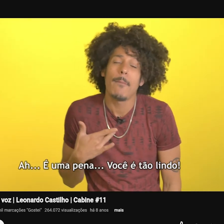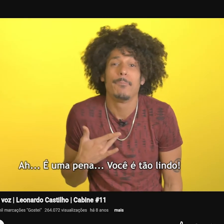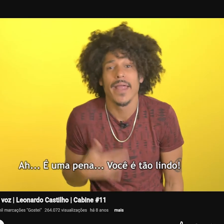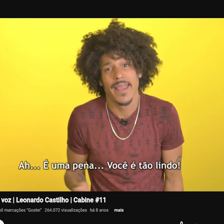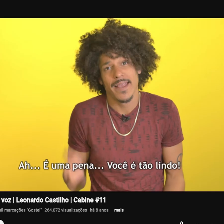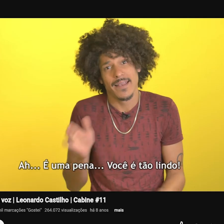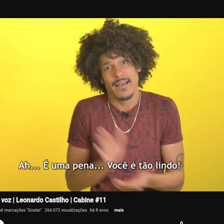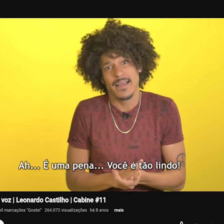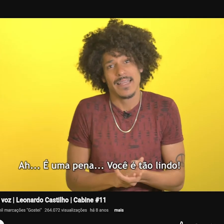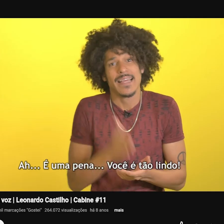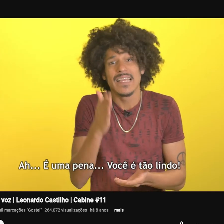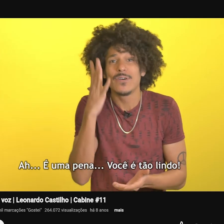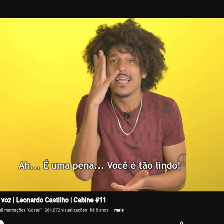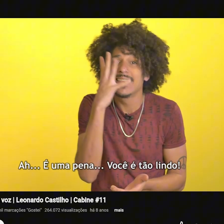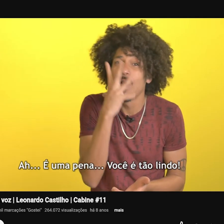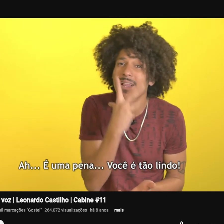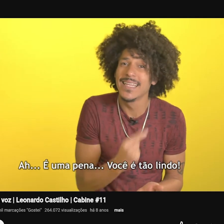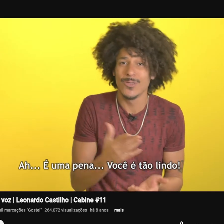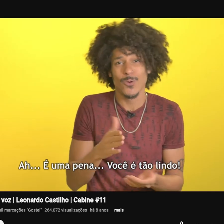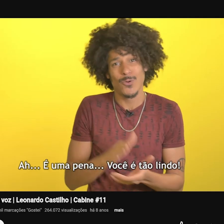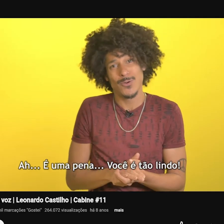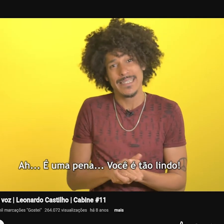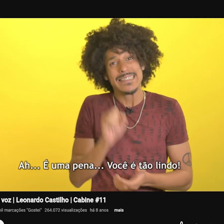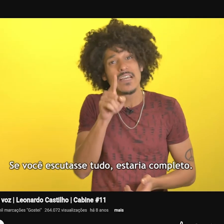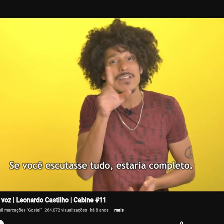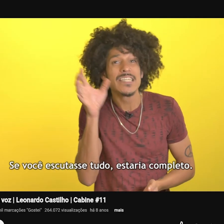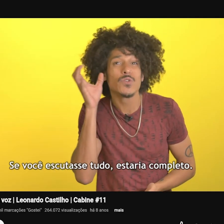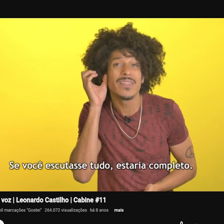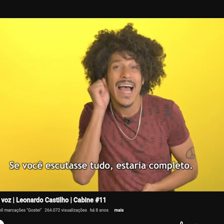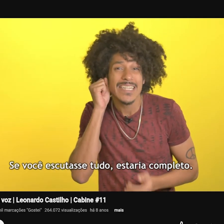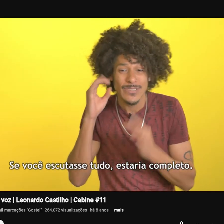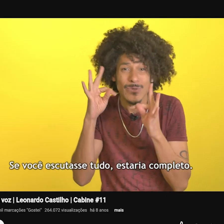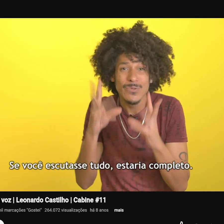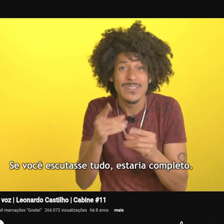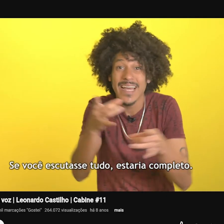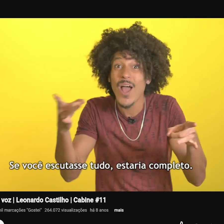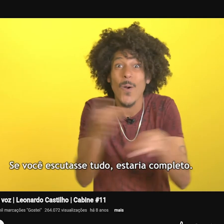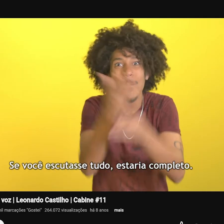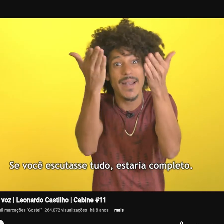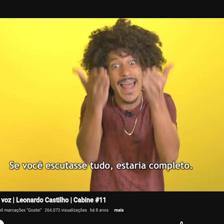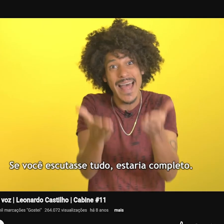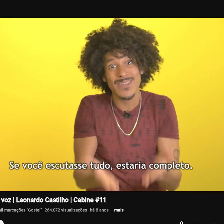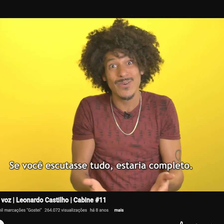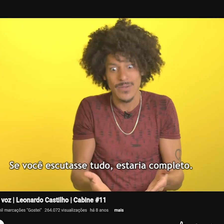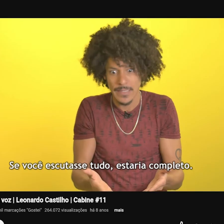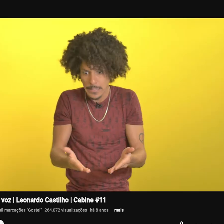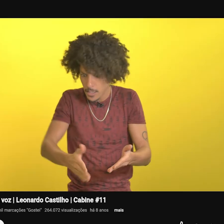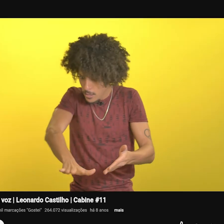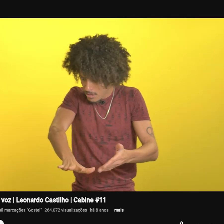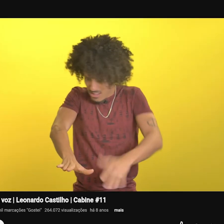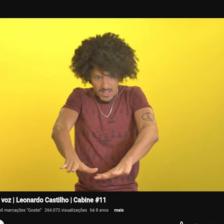É uma pena que vocês estão rindo. Depois que escutasse tudo estaria